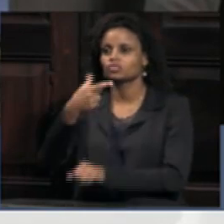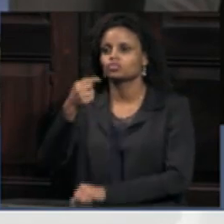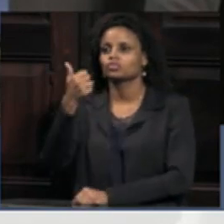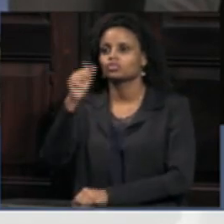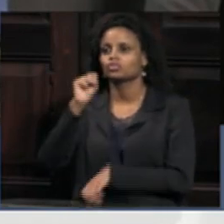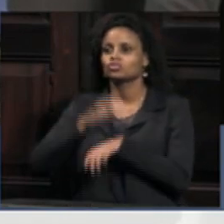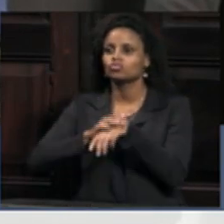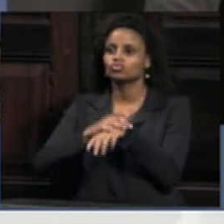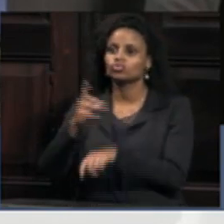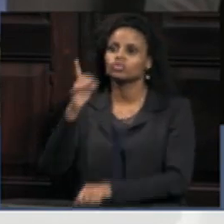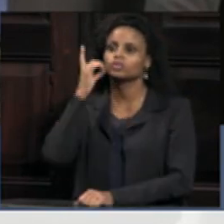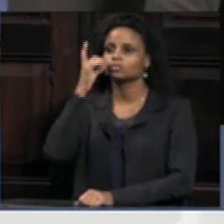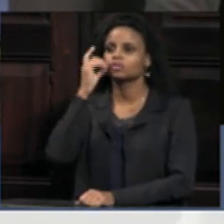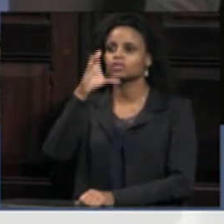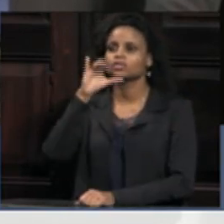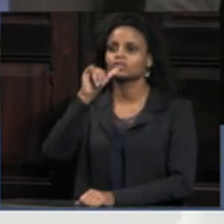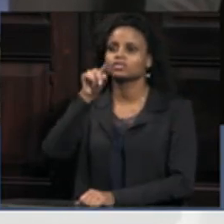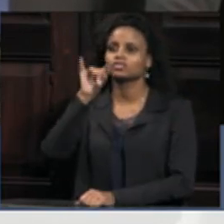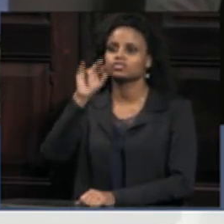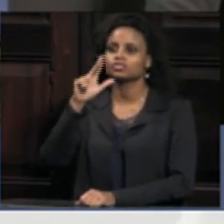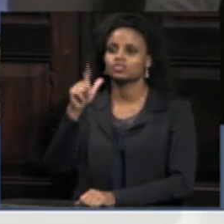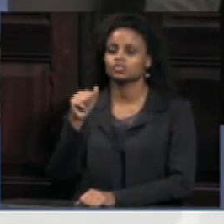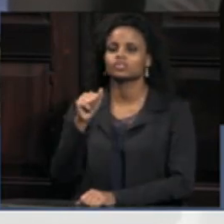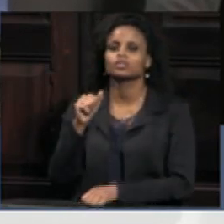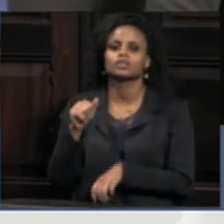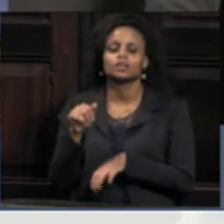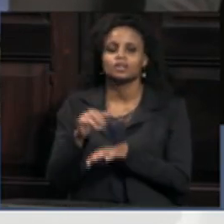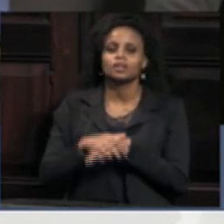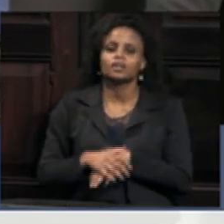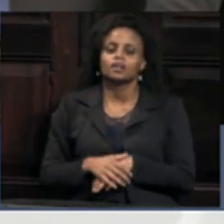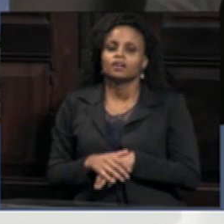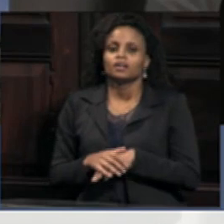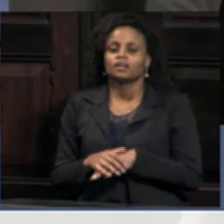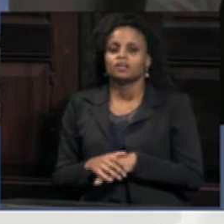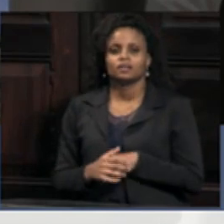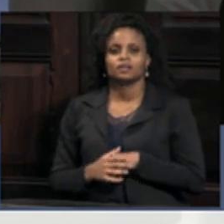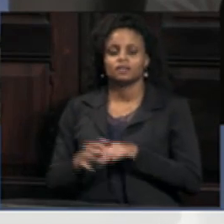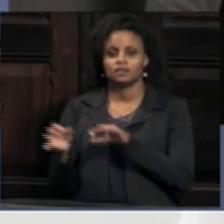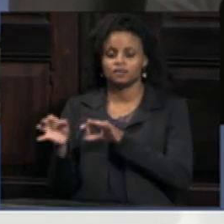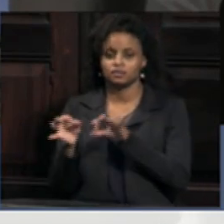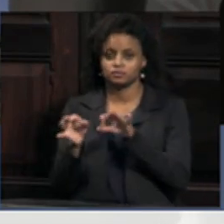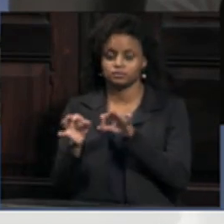3856/2018, de autoria da deputada Cidinha Campos. Veto total oposto ao projeto de lei